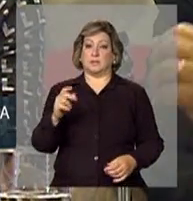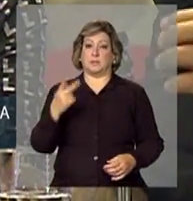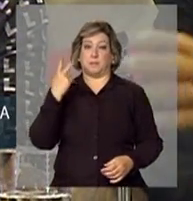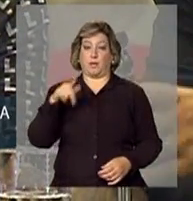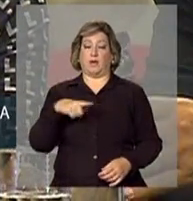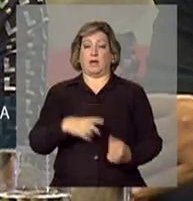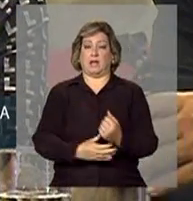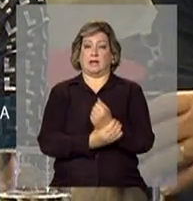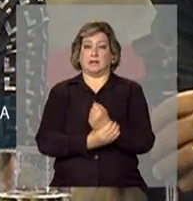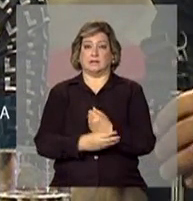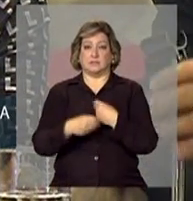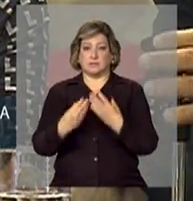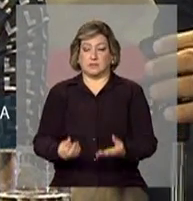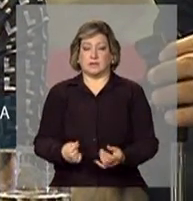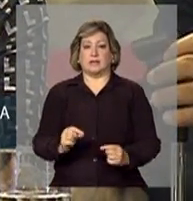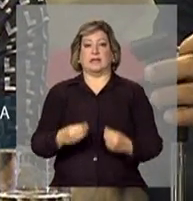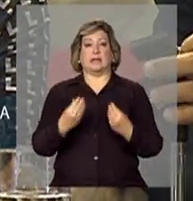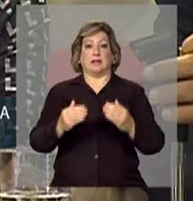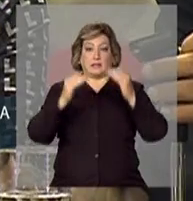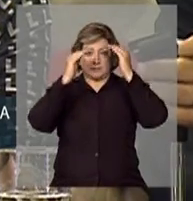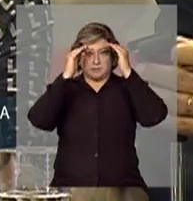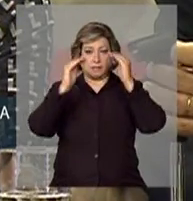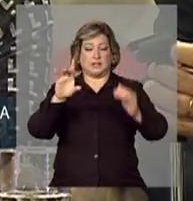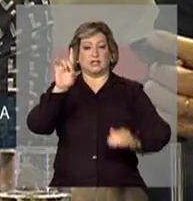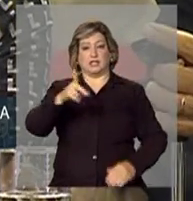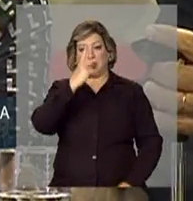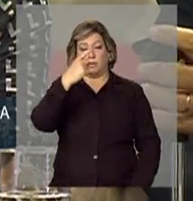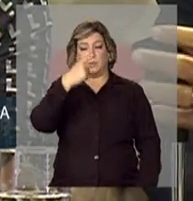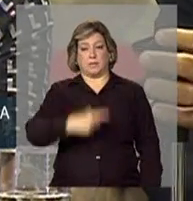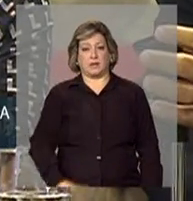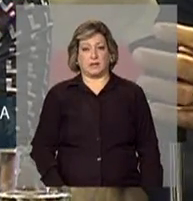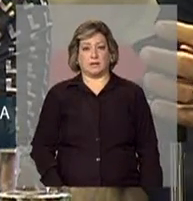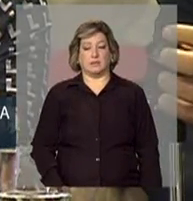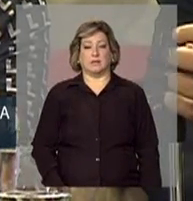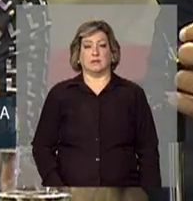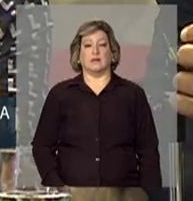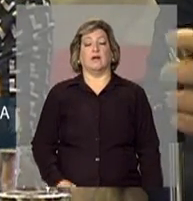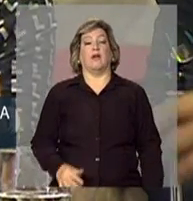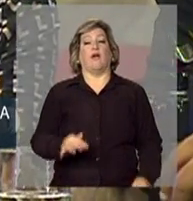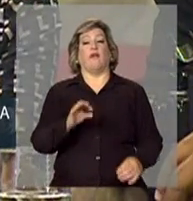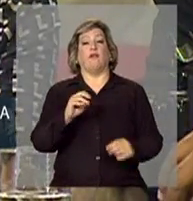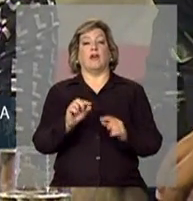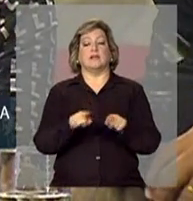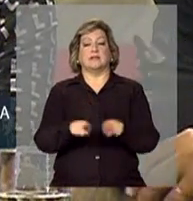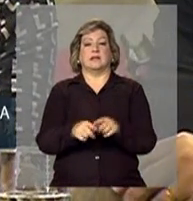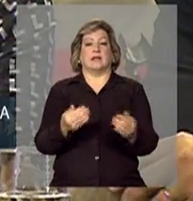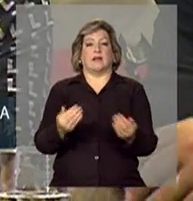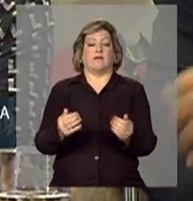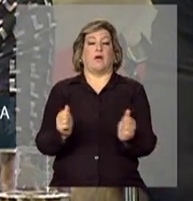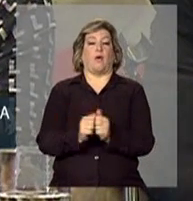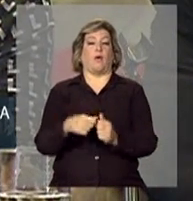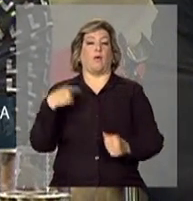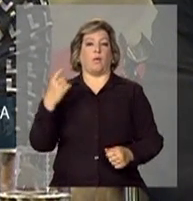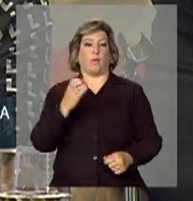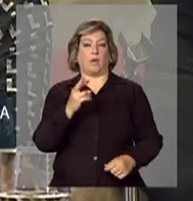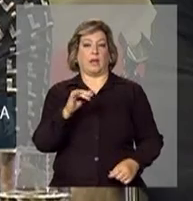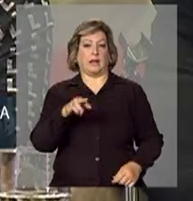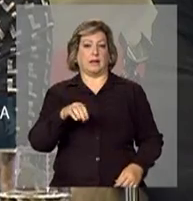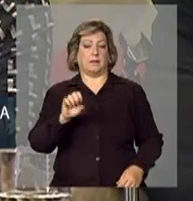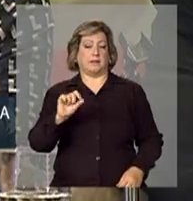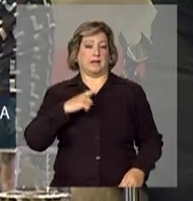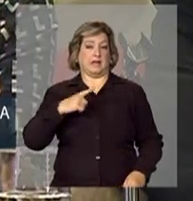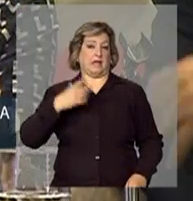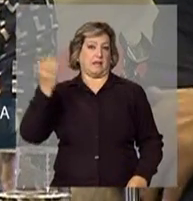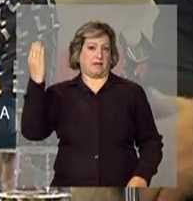garantir o respeito aos direitos humanos, fossem equivalentes aos crimes cometidos na luta armada, que nós não negamos que